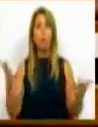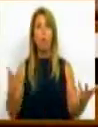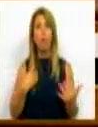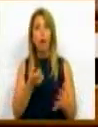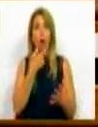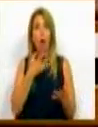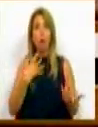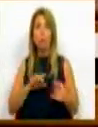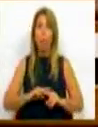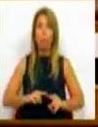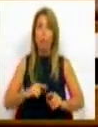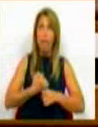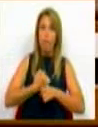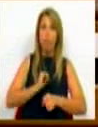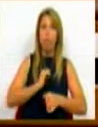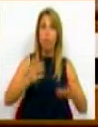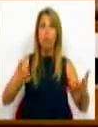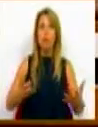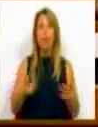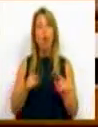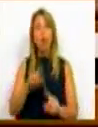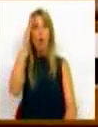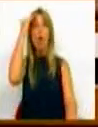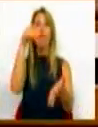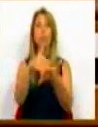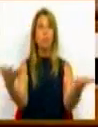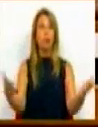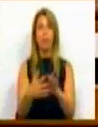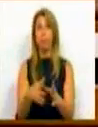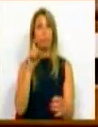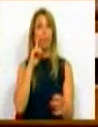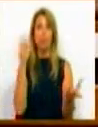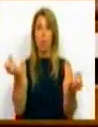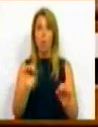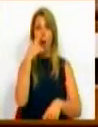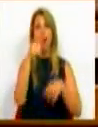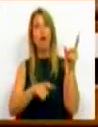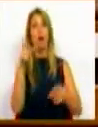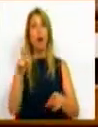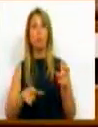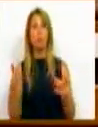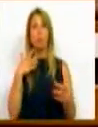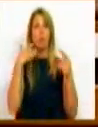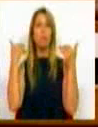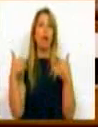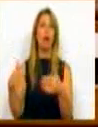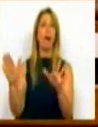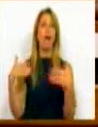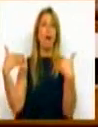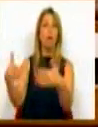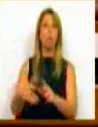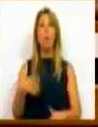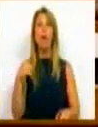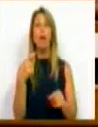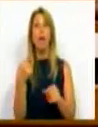função. O resultado é a desproteção das pessoas e o abandono das empresas,